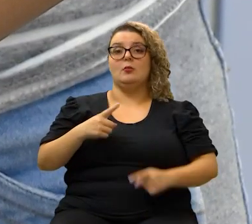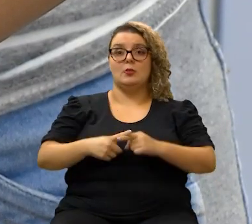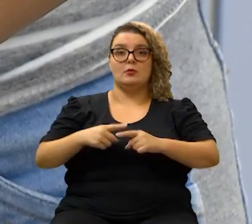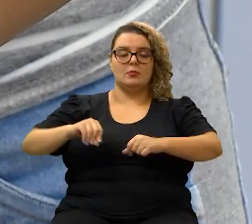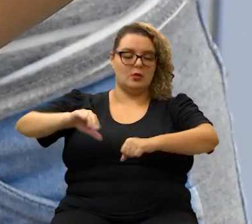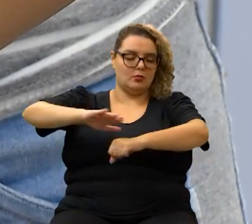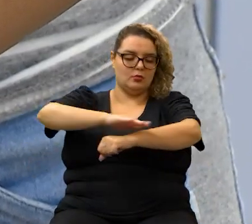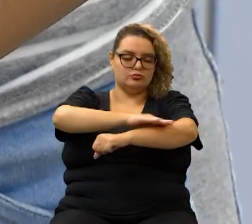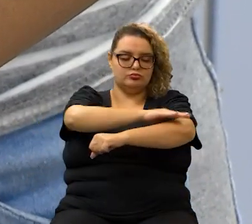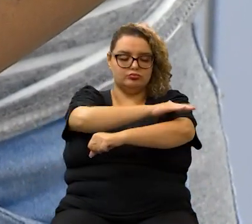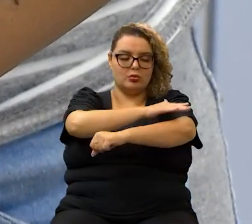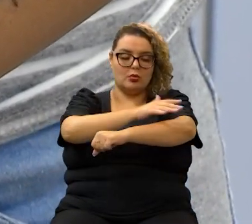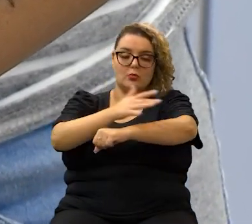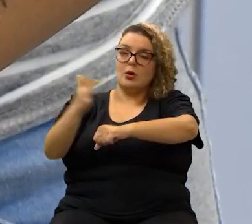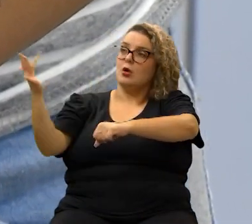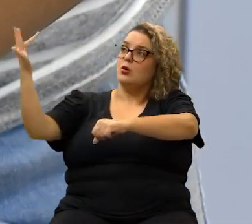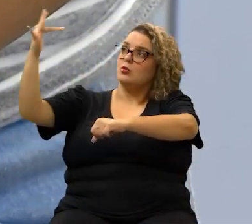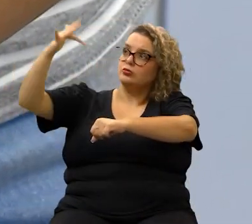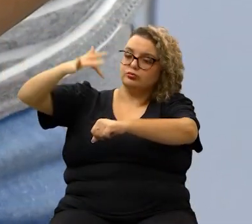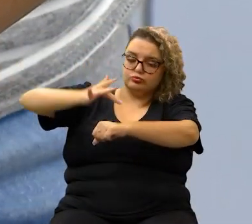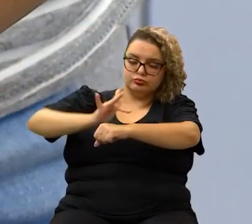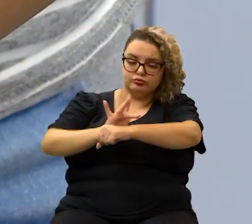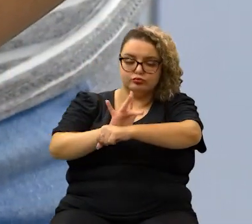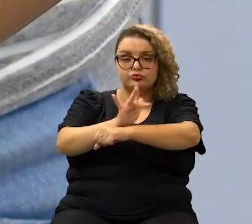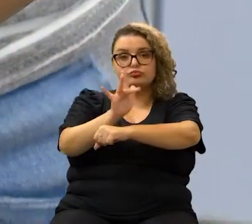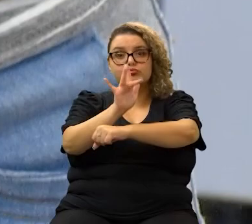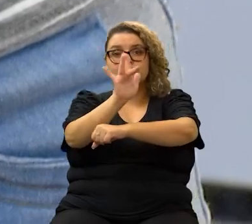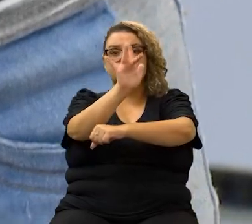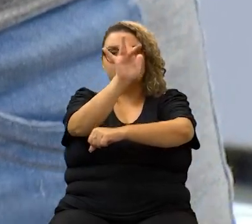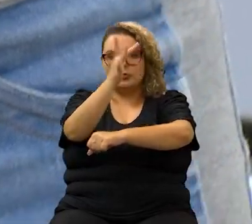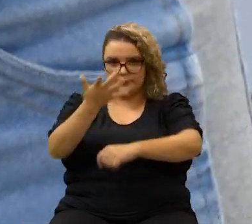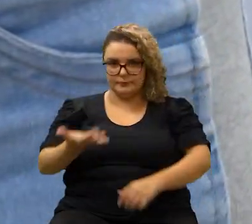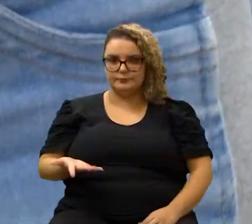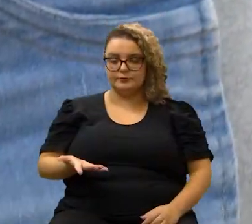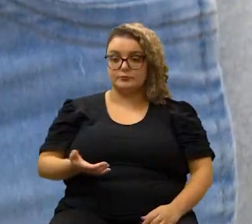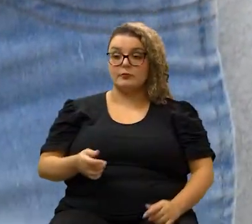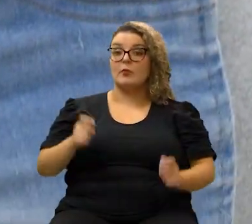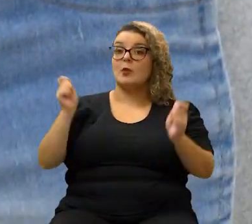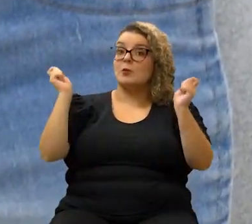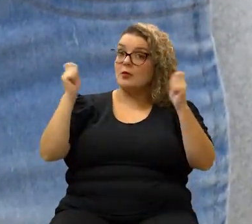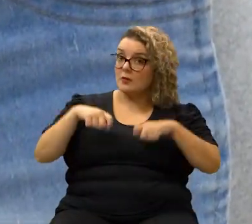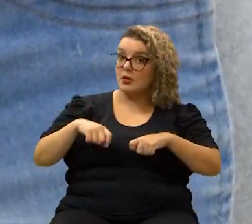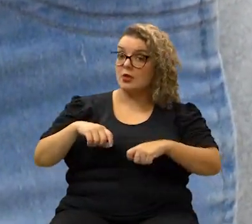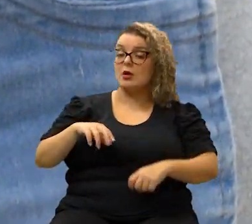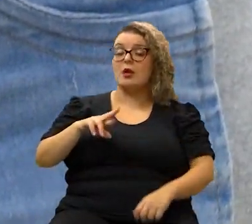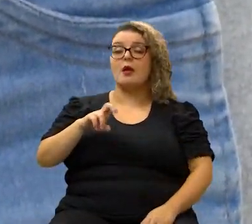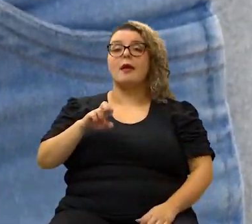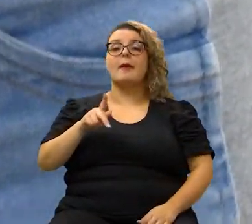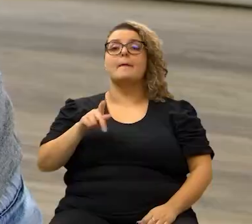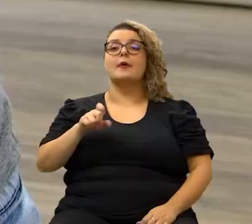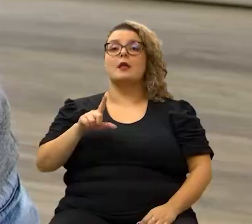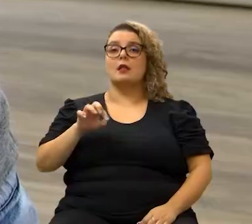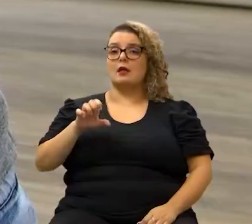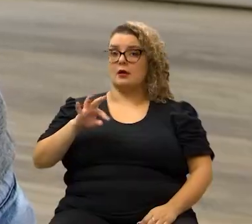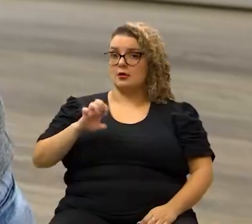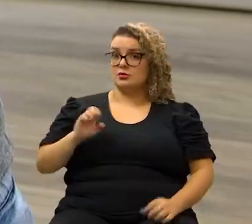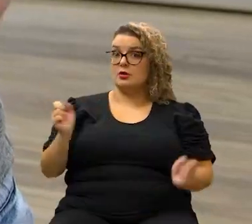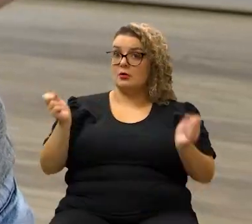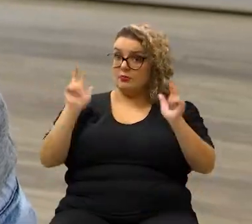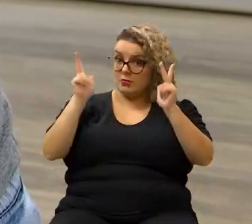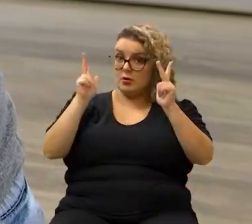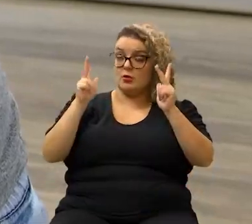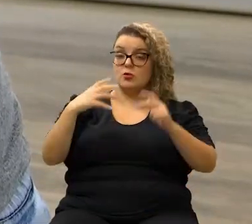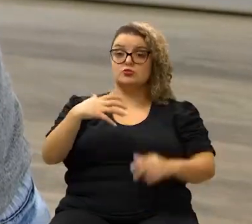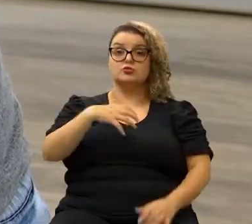produto cria uma barreira ao redor da pele inibindo o contato com o mosquito para garantir a eficácia dos repelentes é fundamental